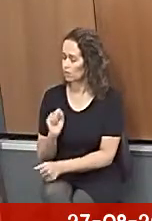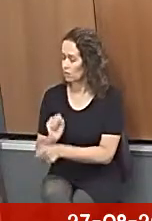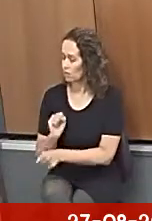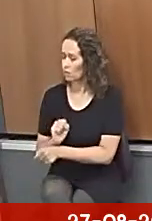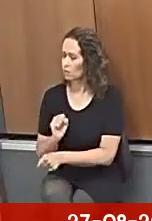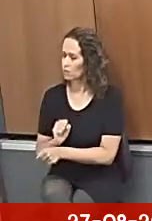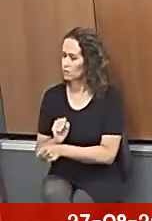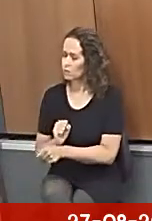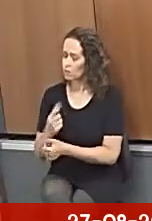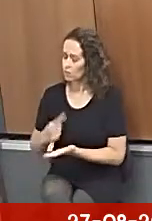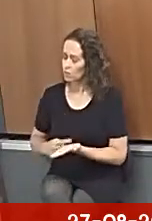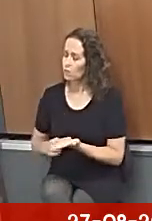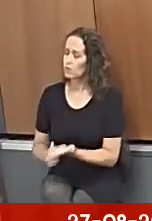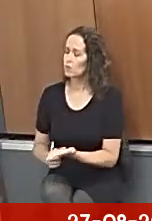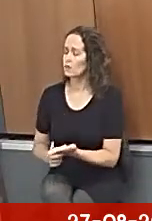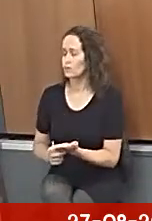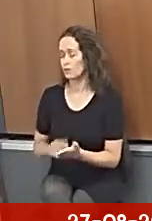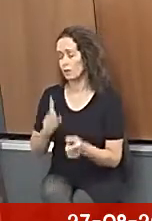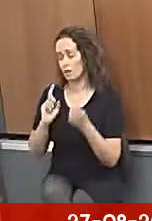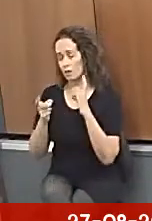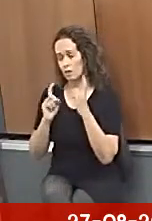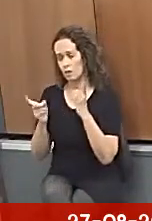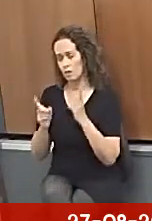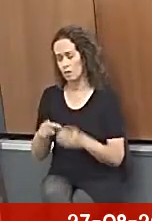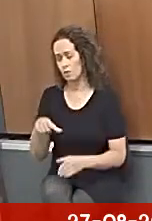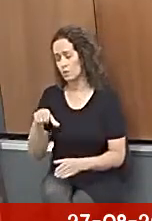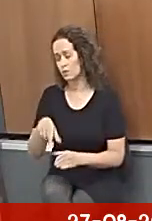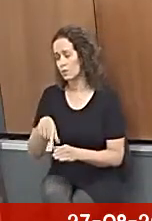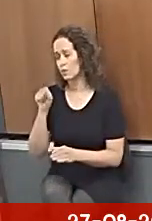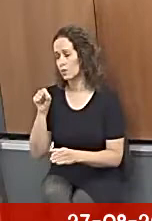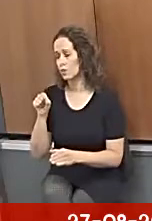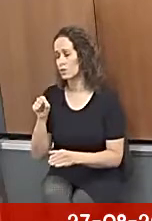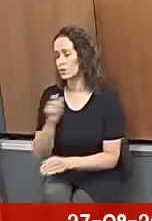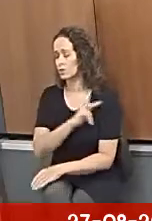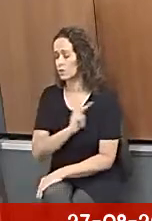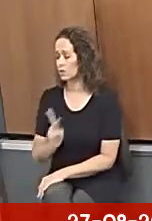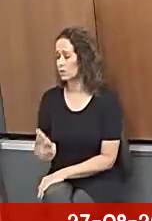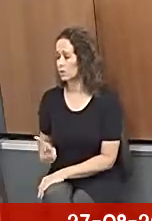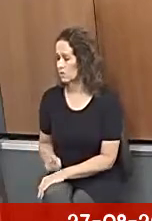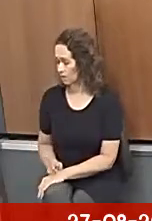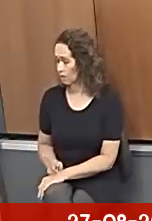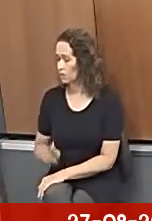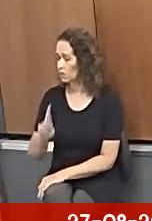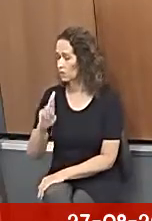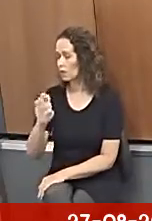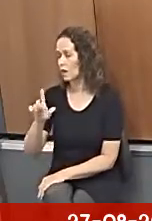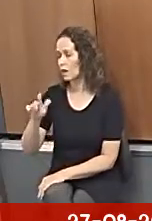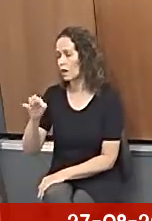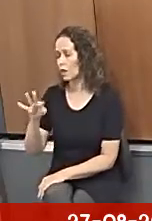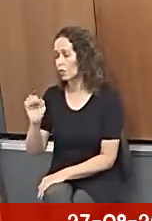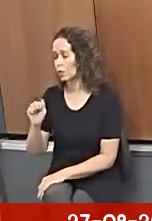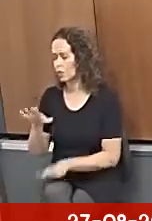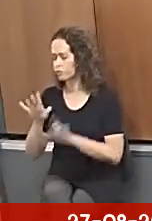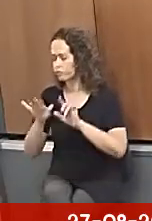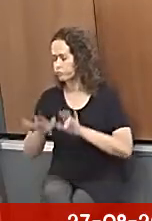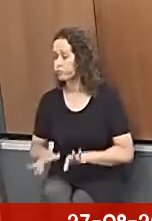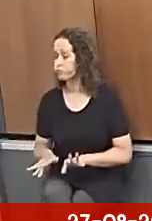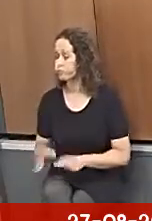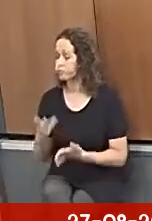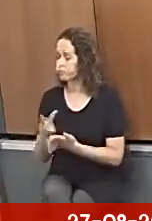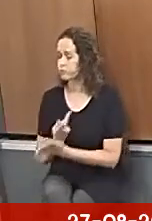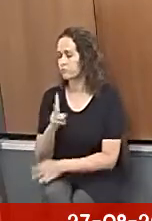convocação da reunião inicial para a eleição de presidente e relator vai acontecer é um caminho irreversível